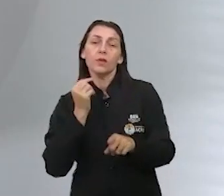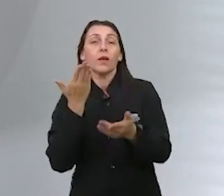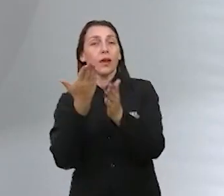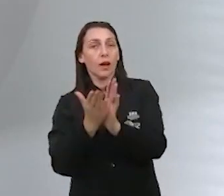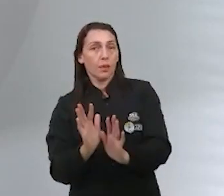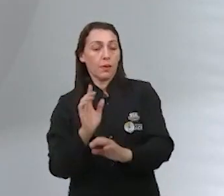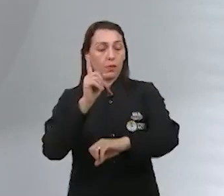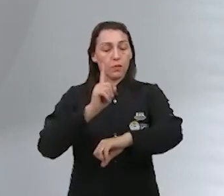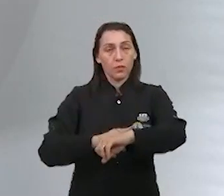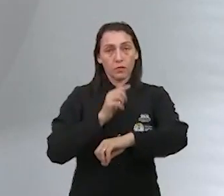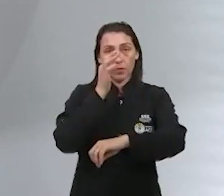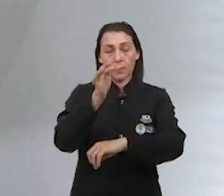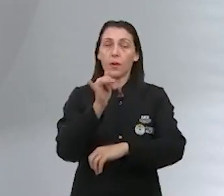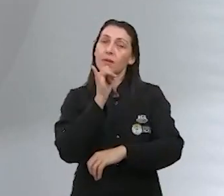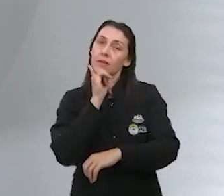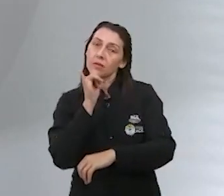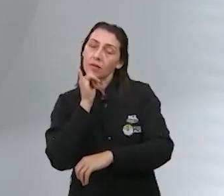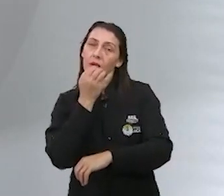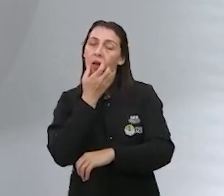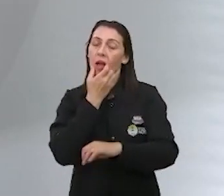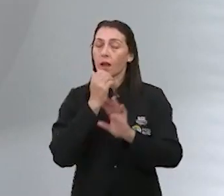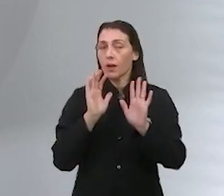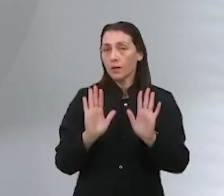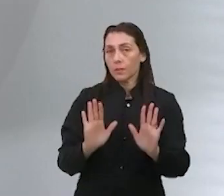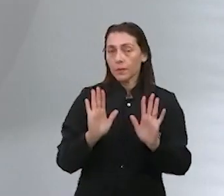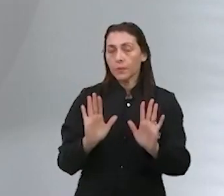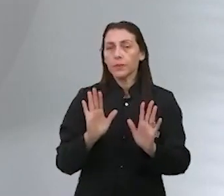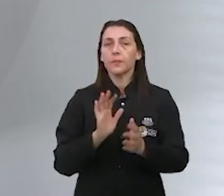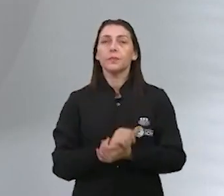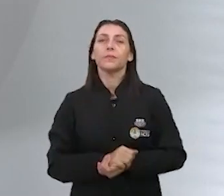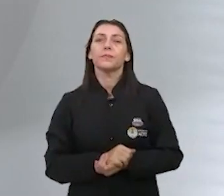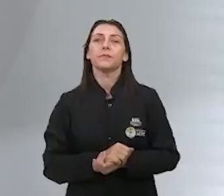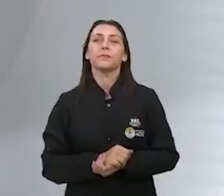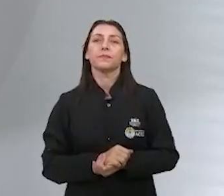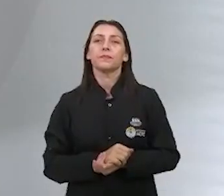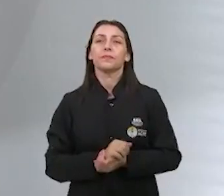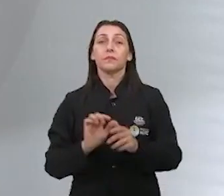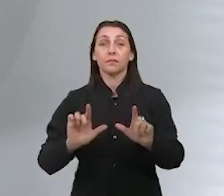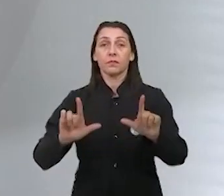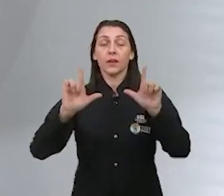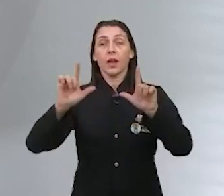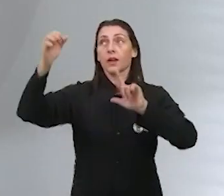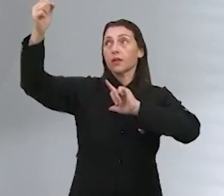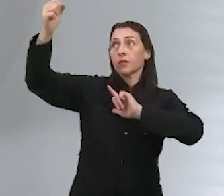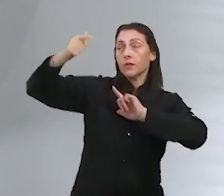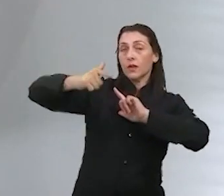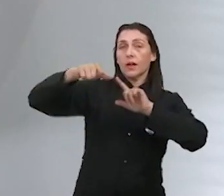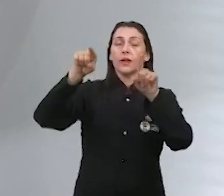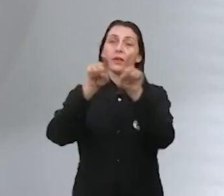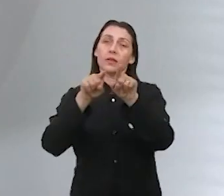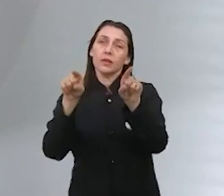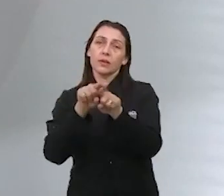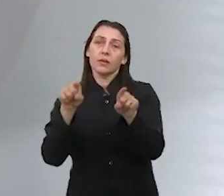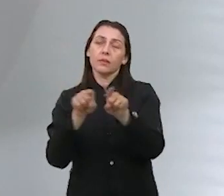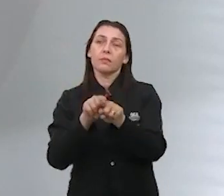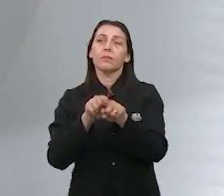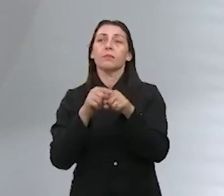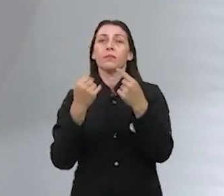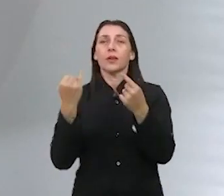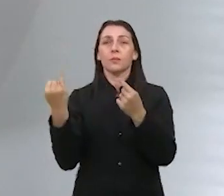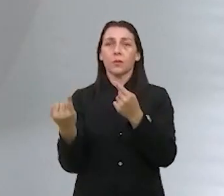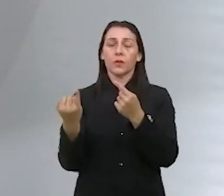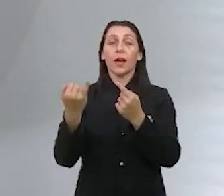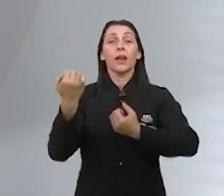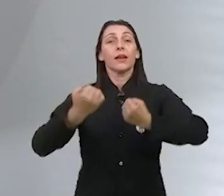com o tempo. Então é um exemplo, tá? Os combustíveis renováveis. A placa solar para você trazer energia fotovoltaica, nós temos os